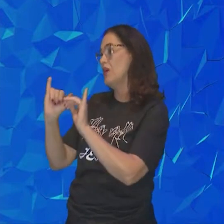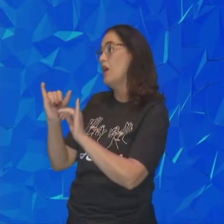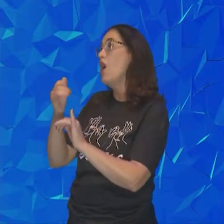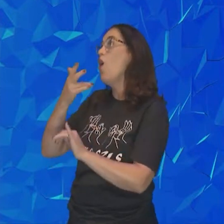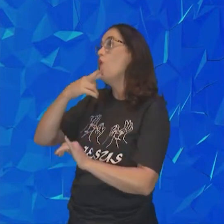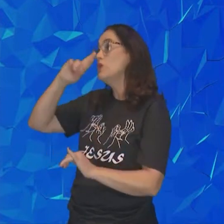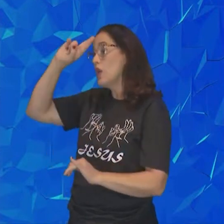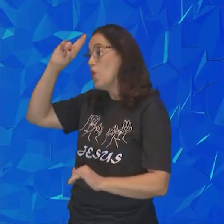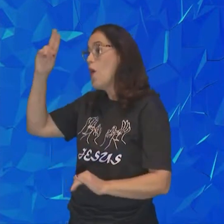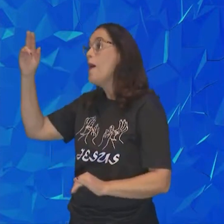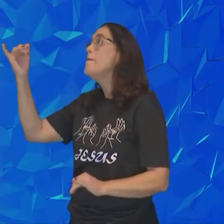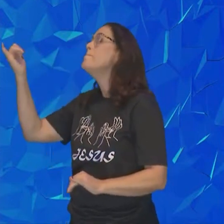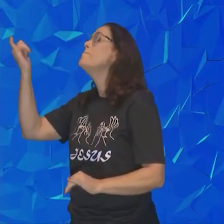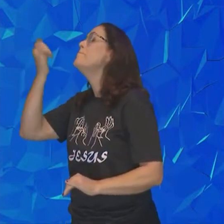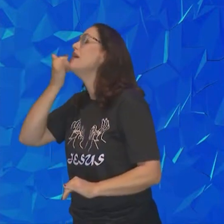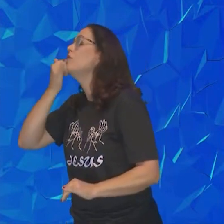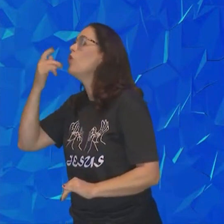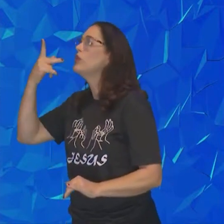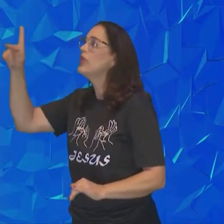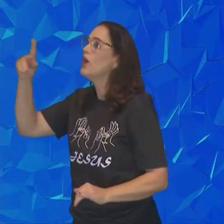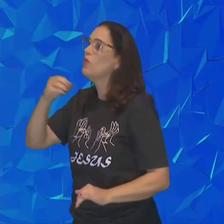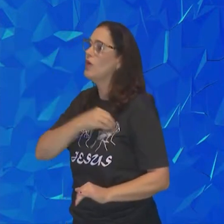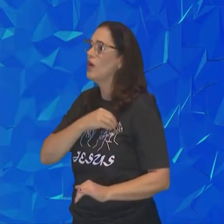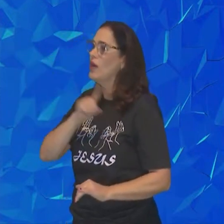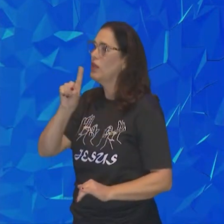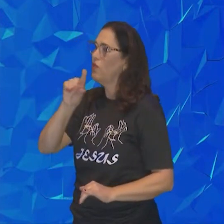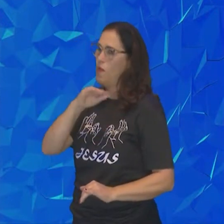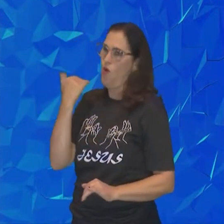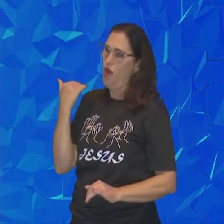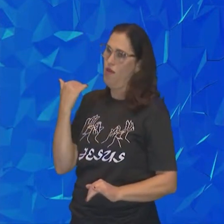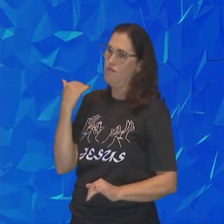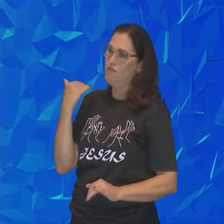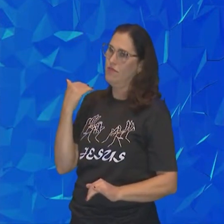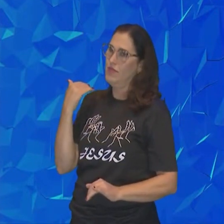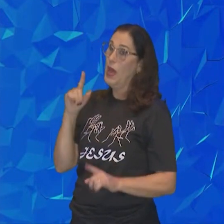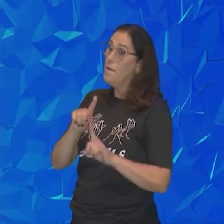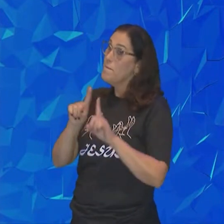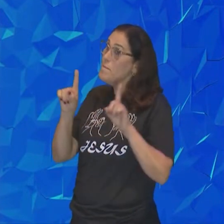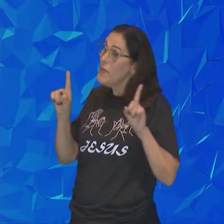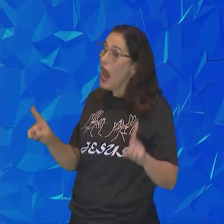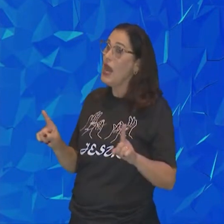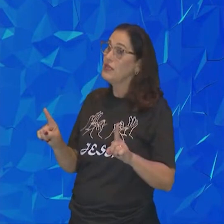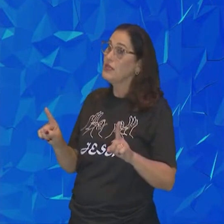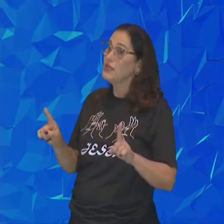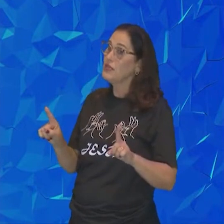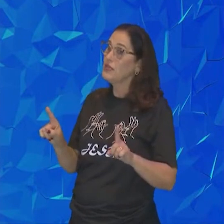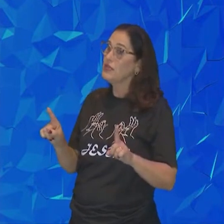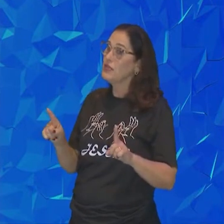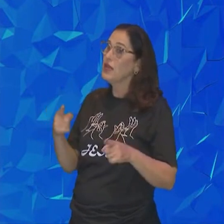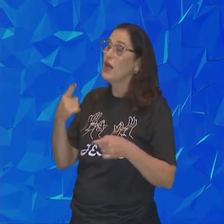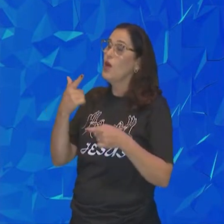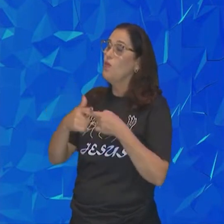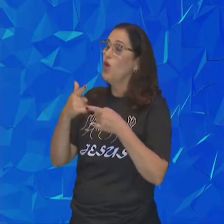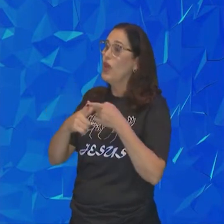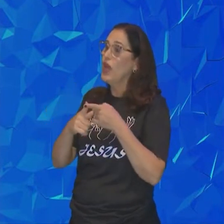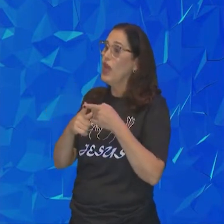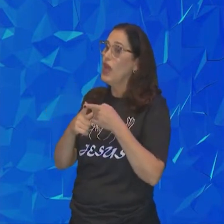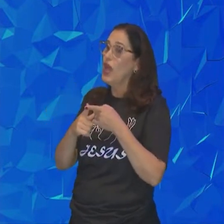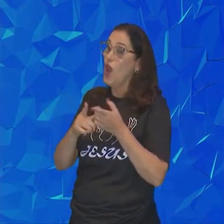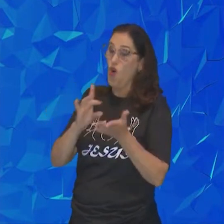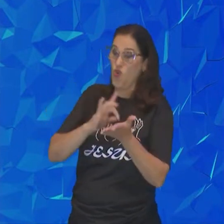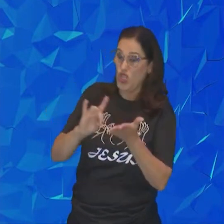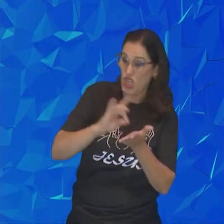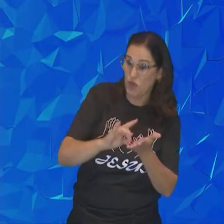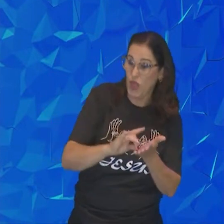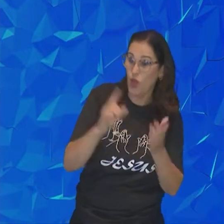perdoou o pecado, não morrerás. Mas posto que isto foste motivo a que blasfemassem os inimigos do